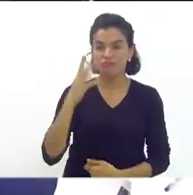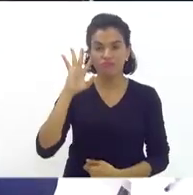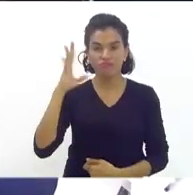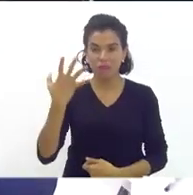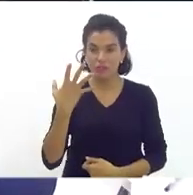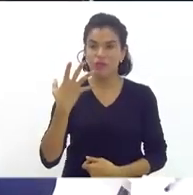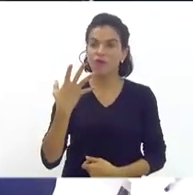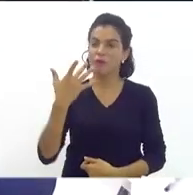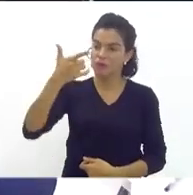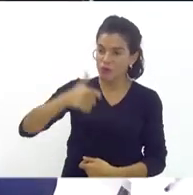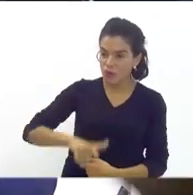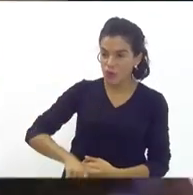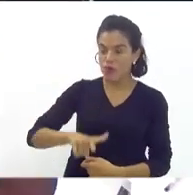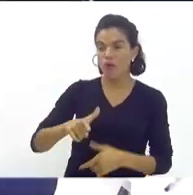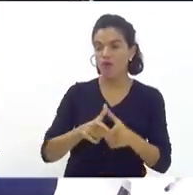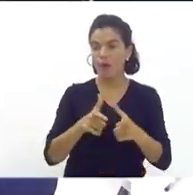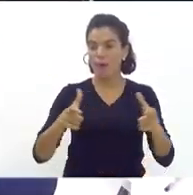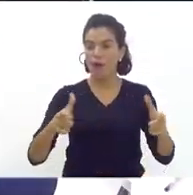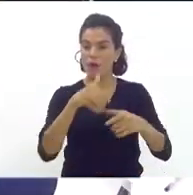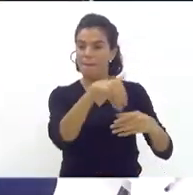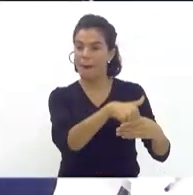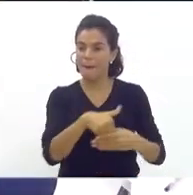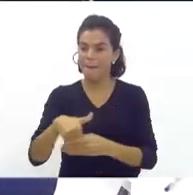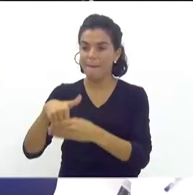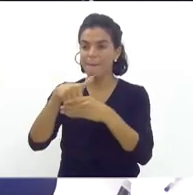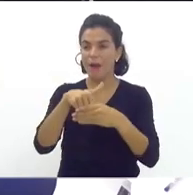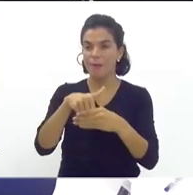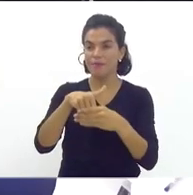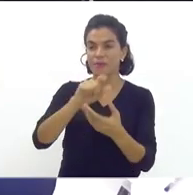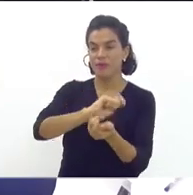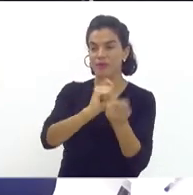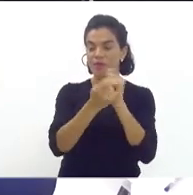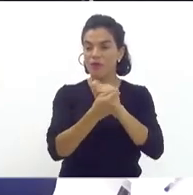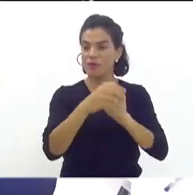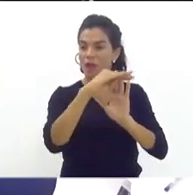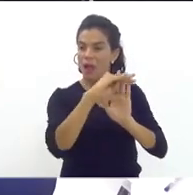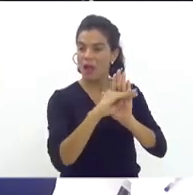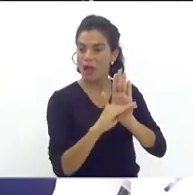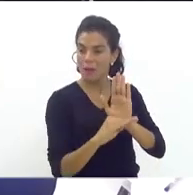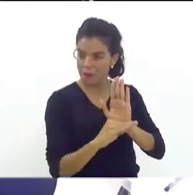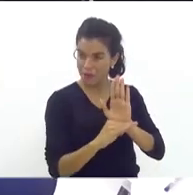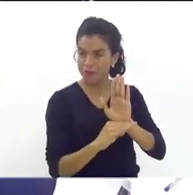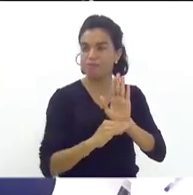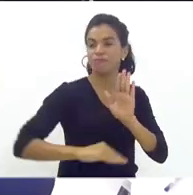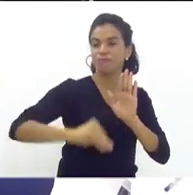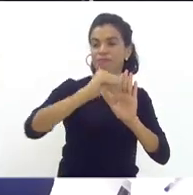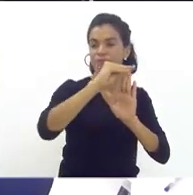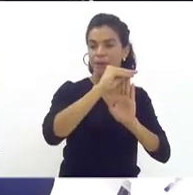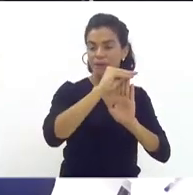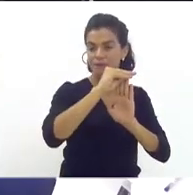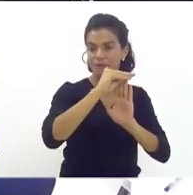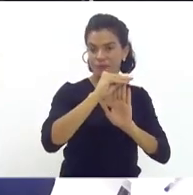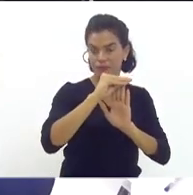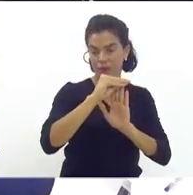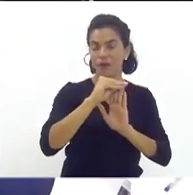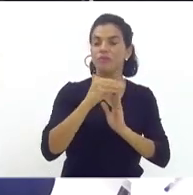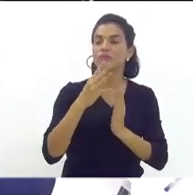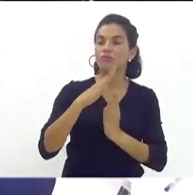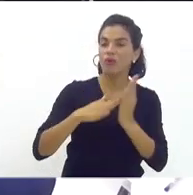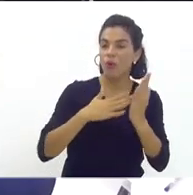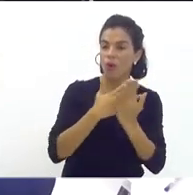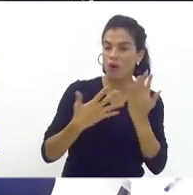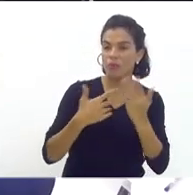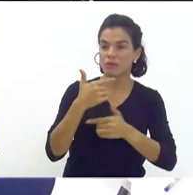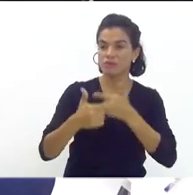deliberar por unanimidade e invertermos aqui a pauta do que já havia sido estabelecido como cronograma dos trabalhos